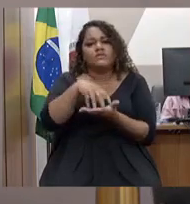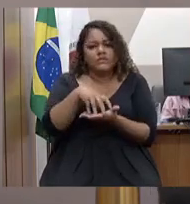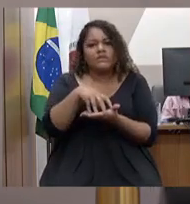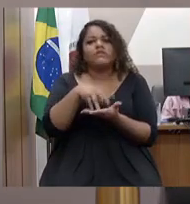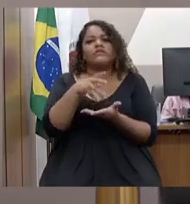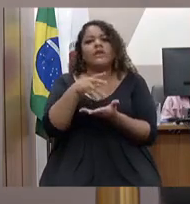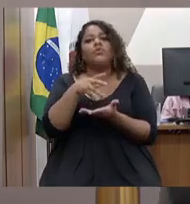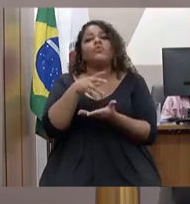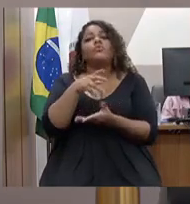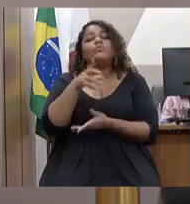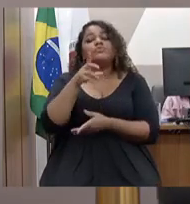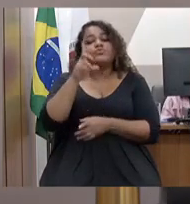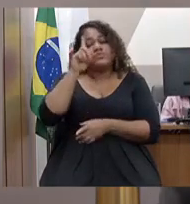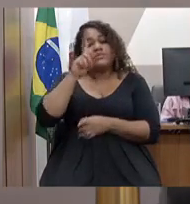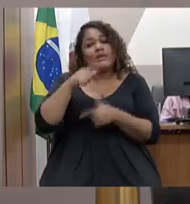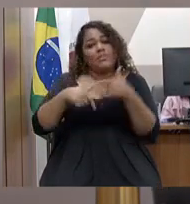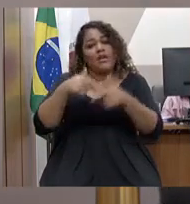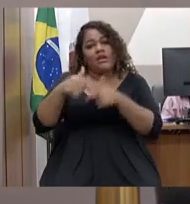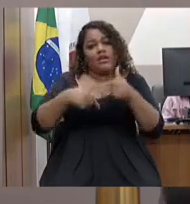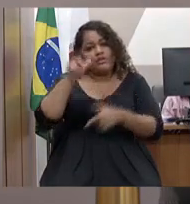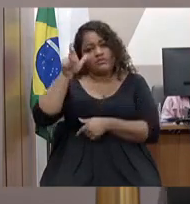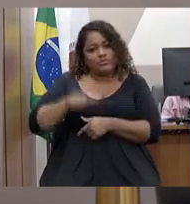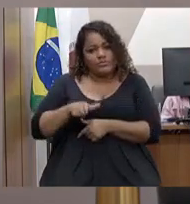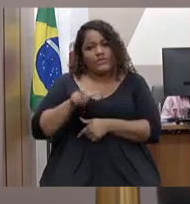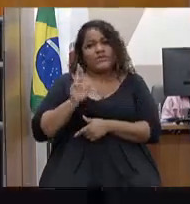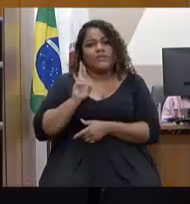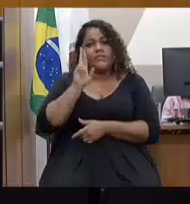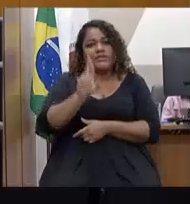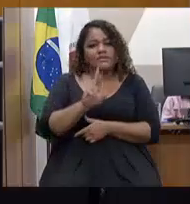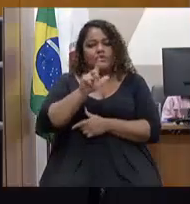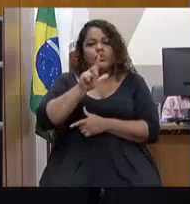Luciana Santos presidente da entidade